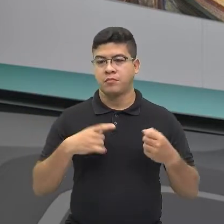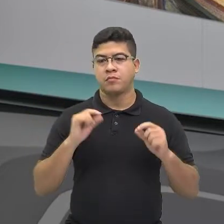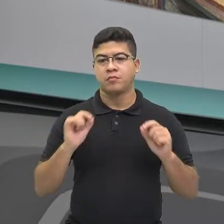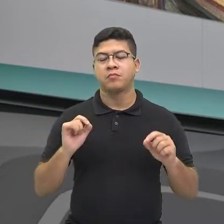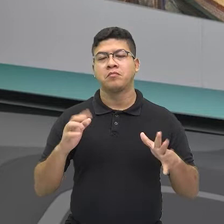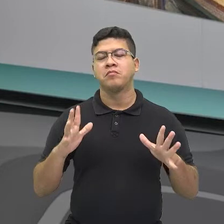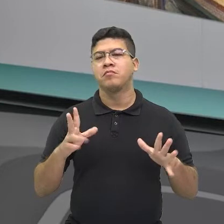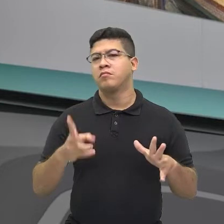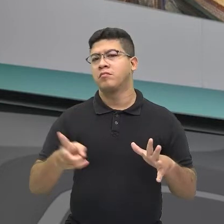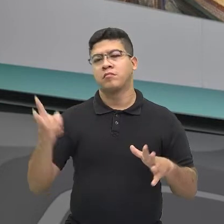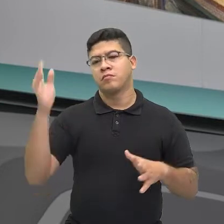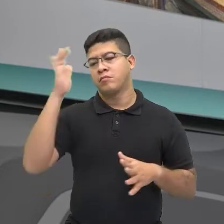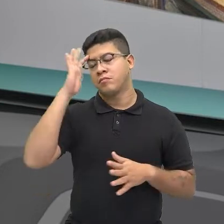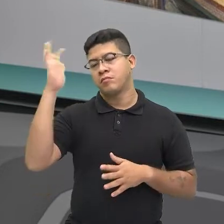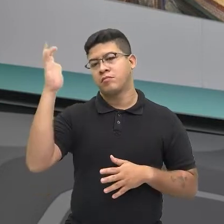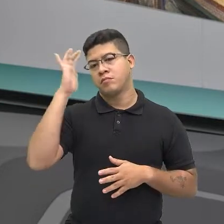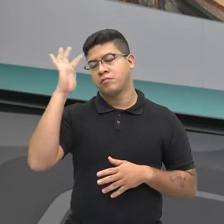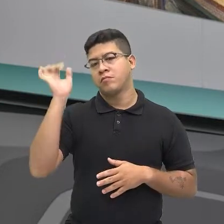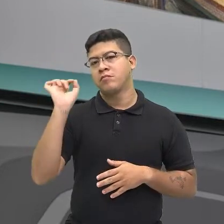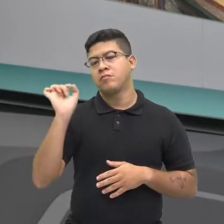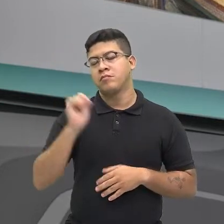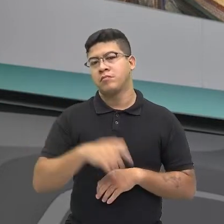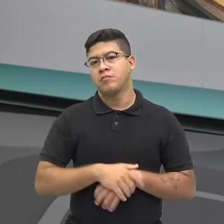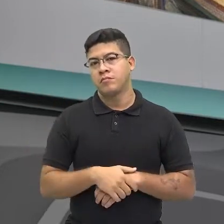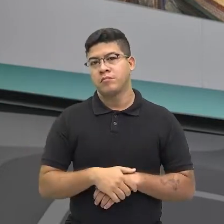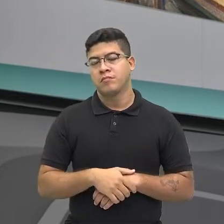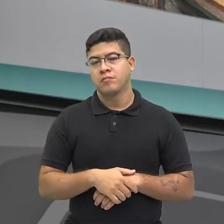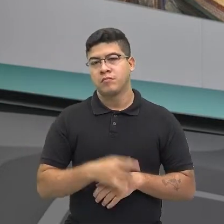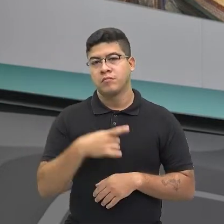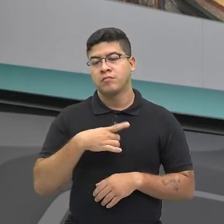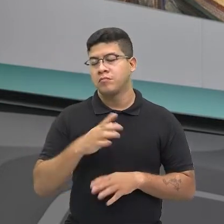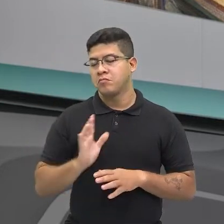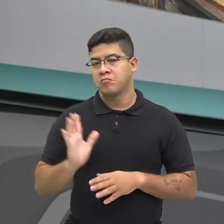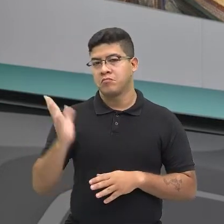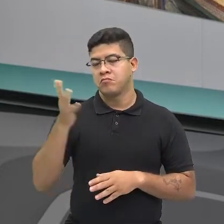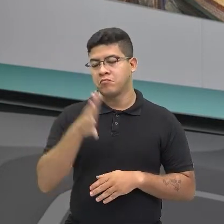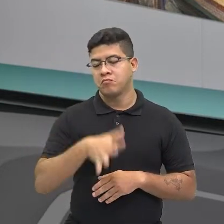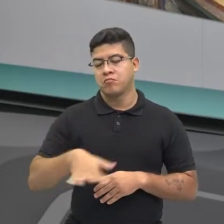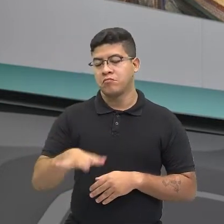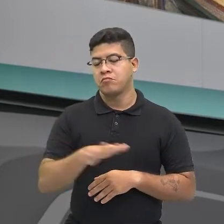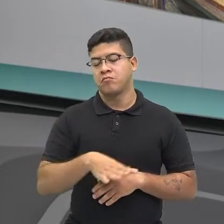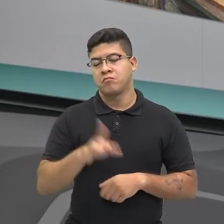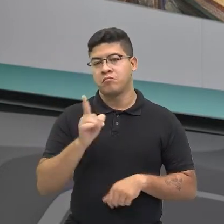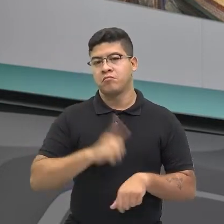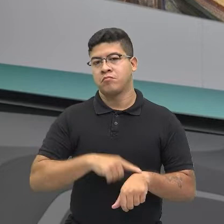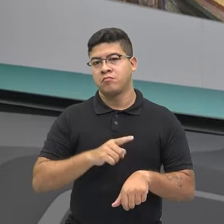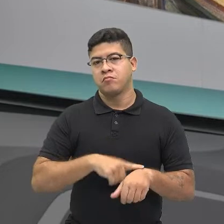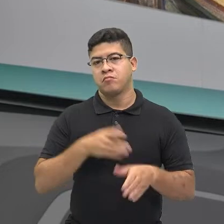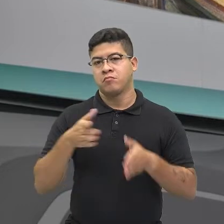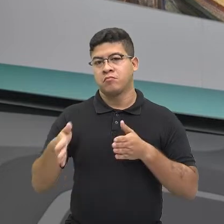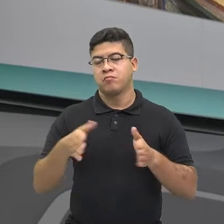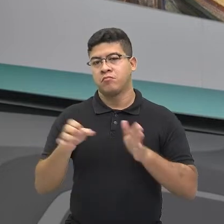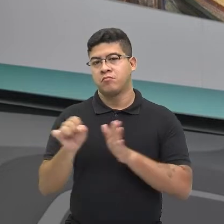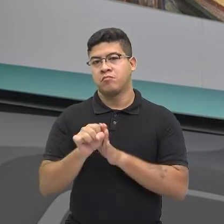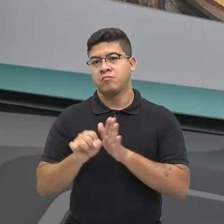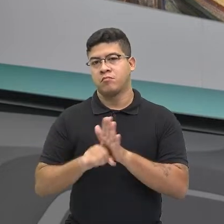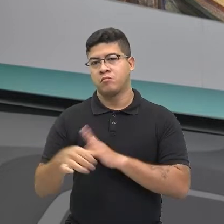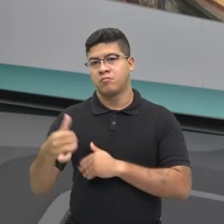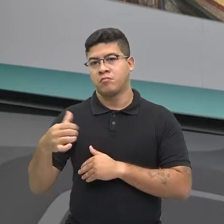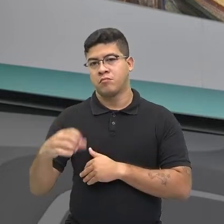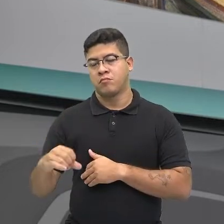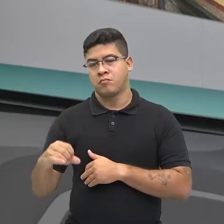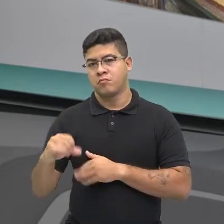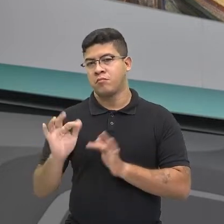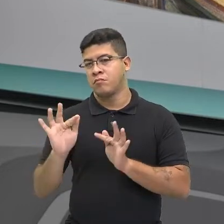Você imagina o seguinte, você está numa certa situação, num certo tempo, século XIX, final do século